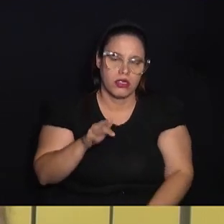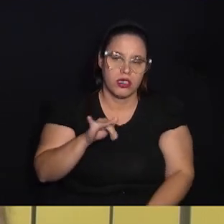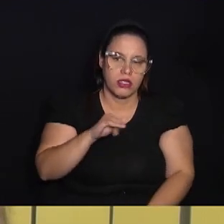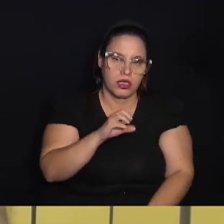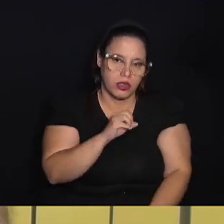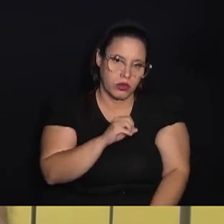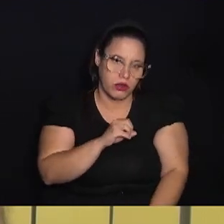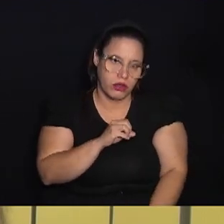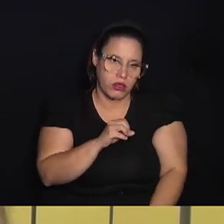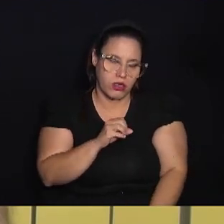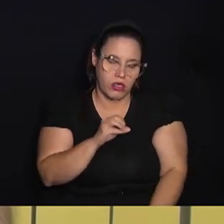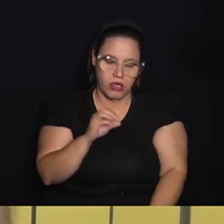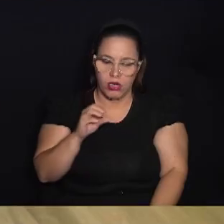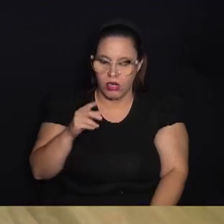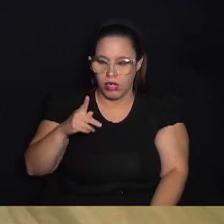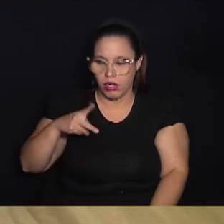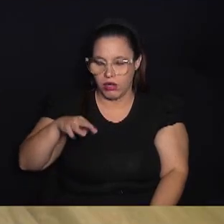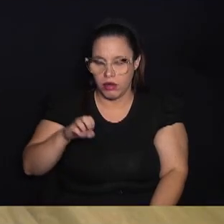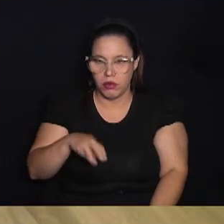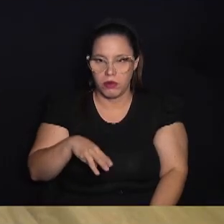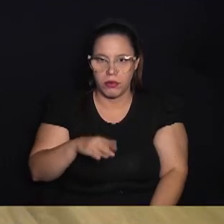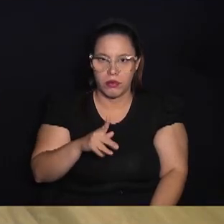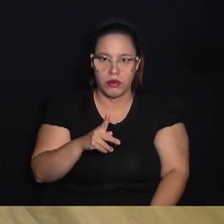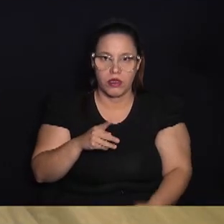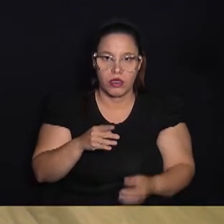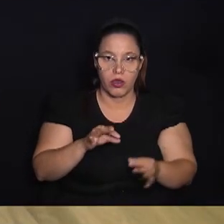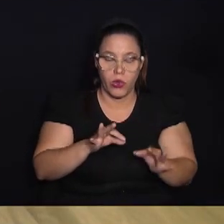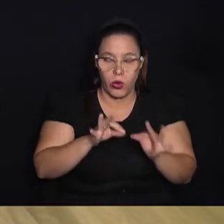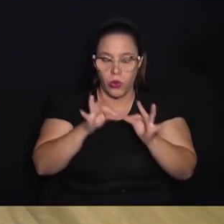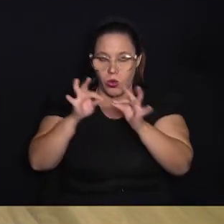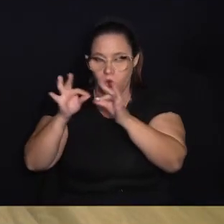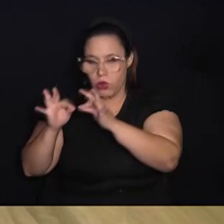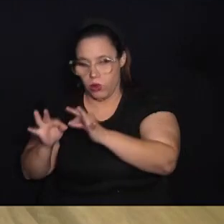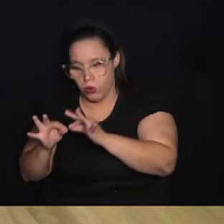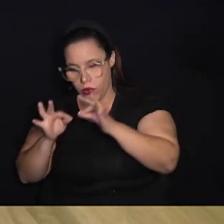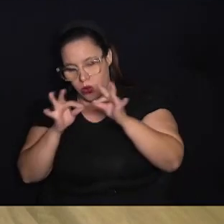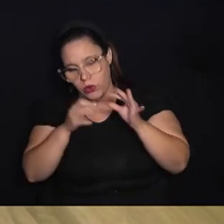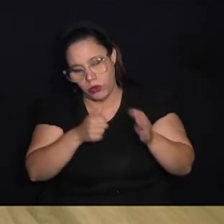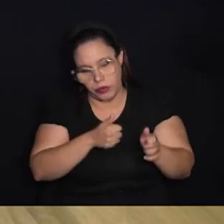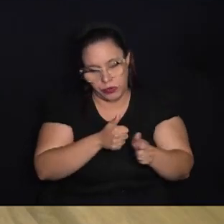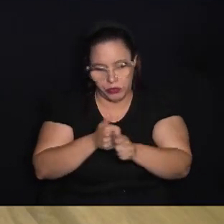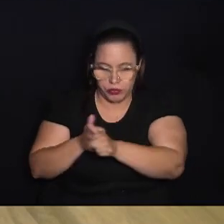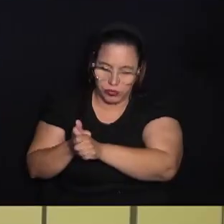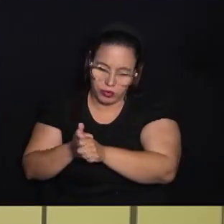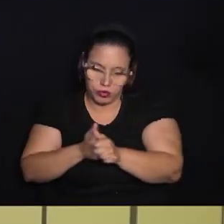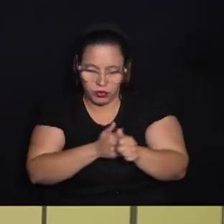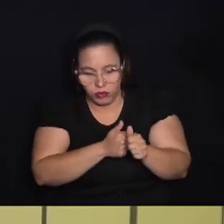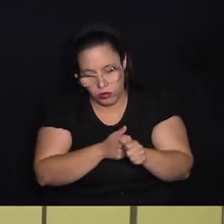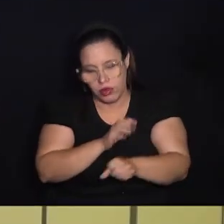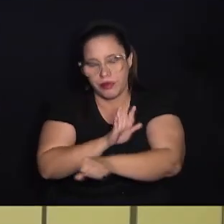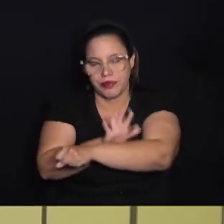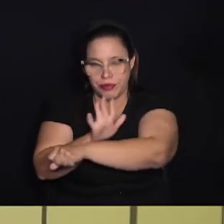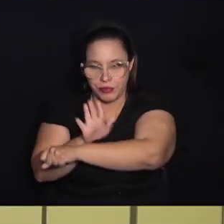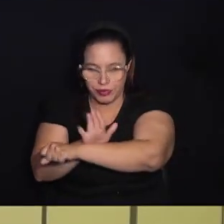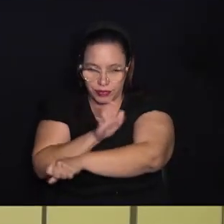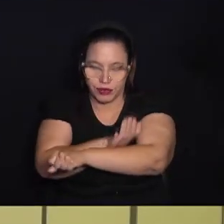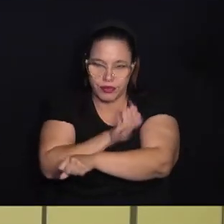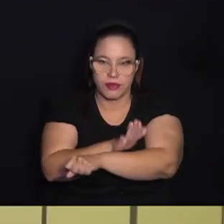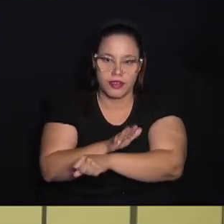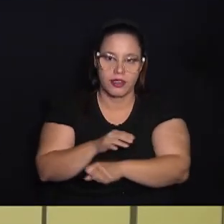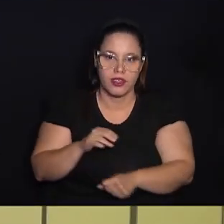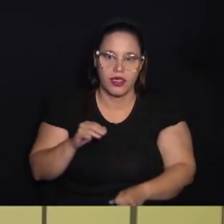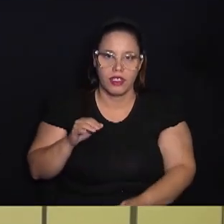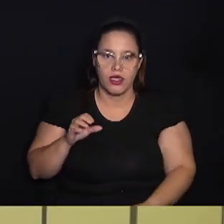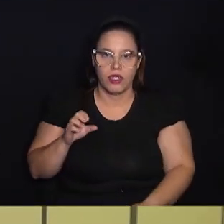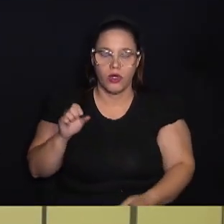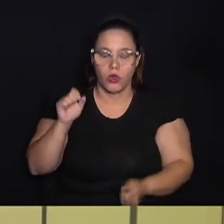ela sempre pede para as pessoas estarem acompanhando seguindo o nosso canal que já é uma grande ajuda da população né se inscrevendo lá no